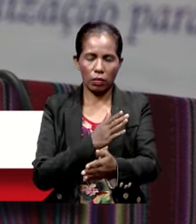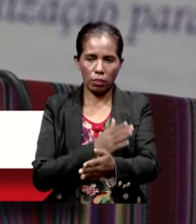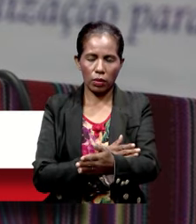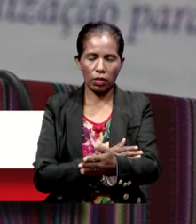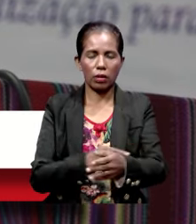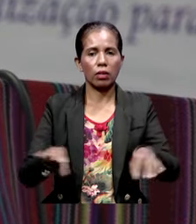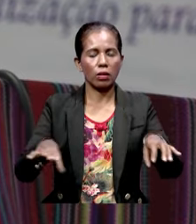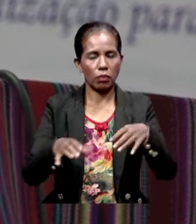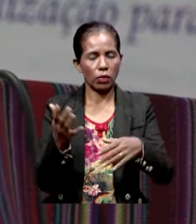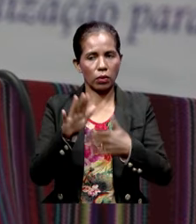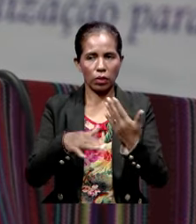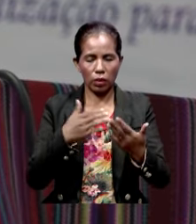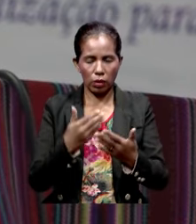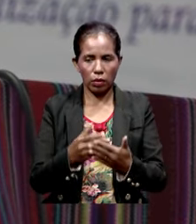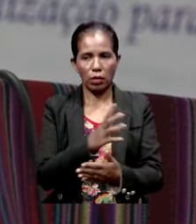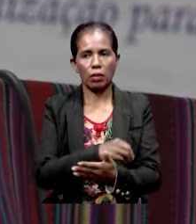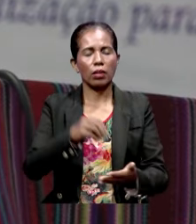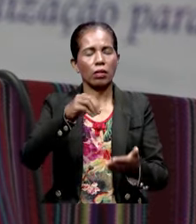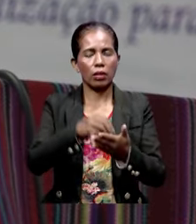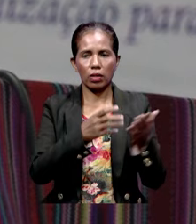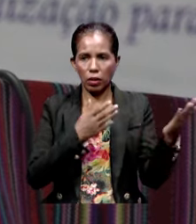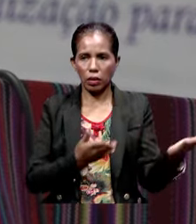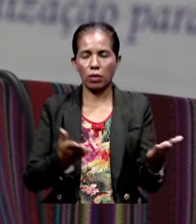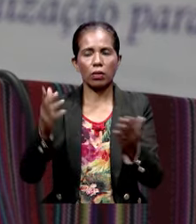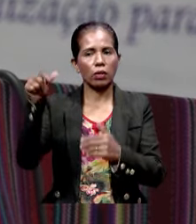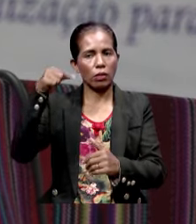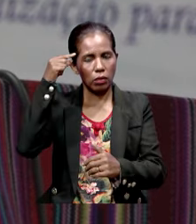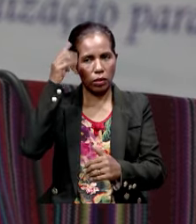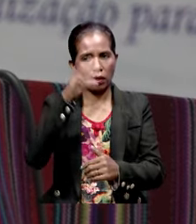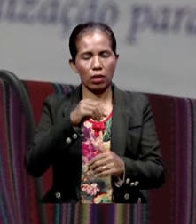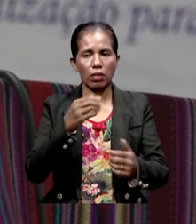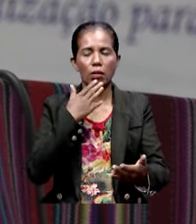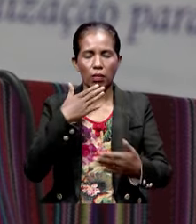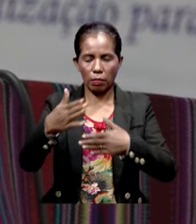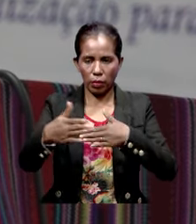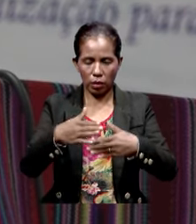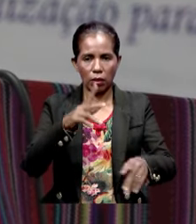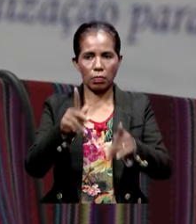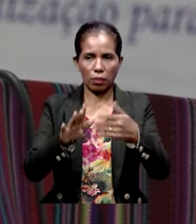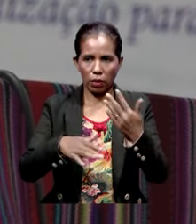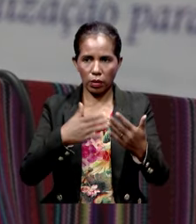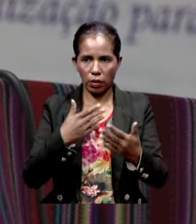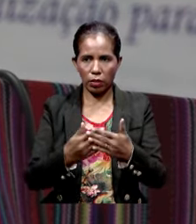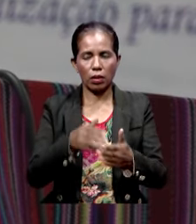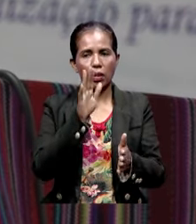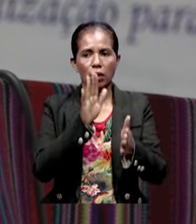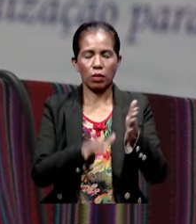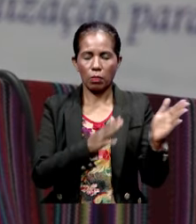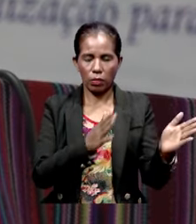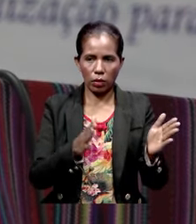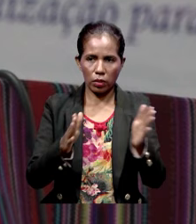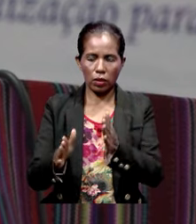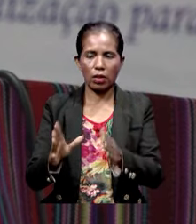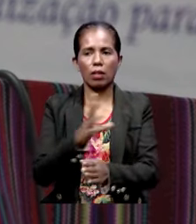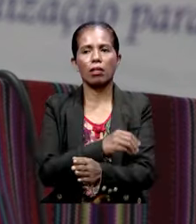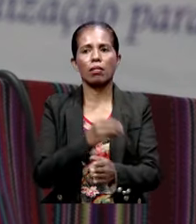local. Descentralização, mas que se lore governação, bem se cliu para o povo. Reduz processo